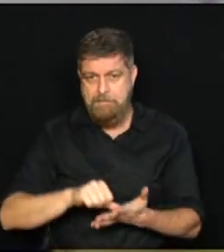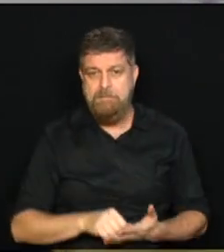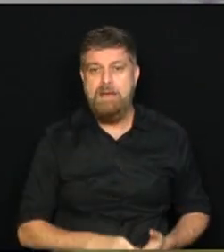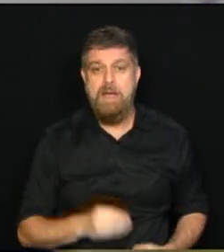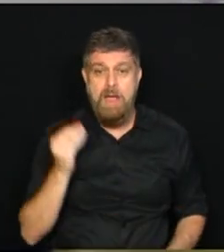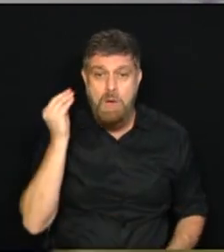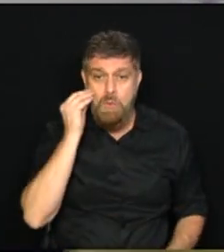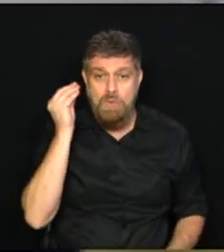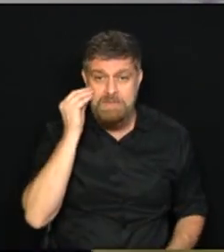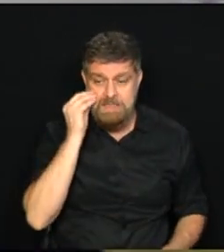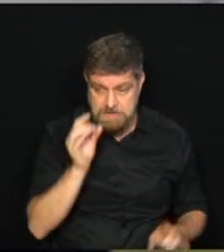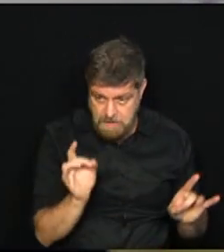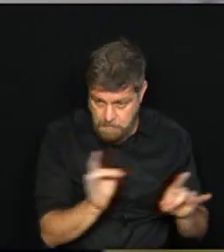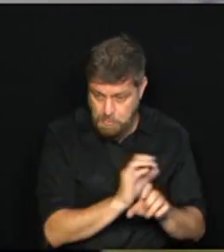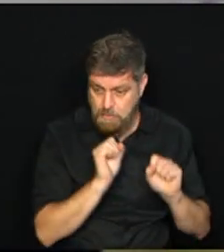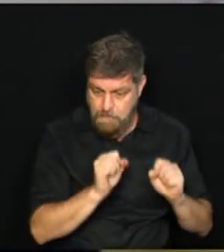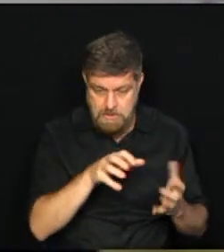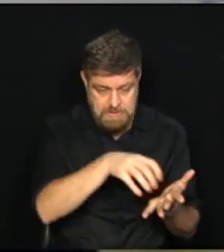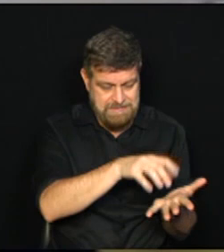estão à disposição.